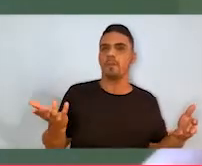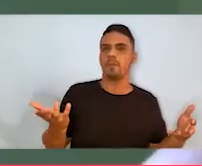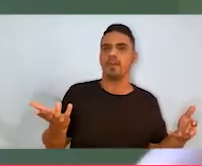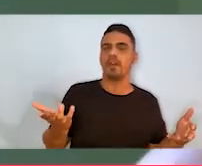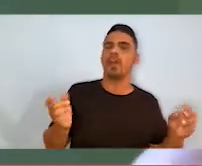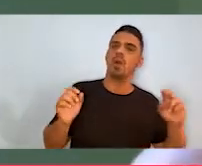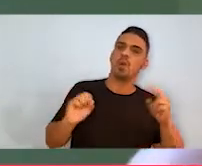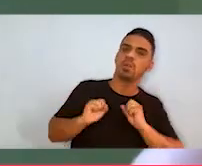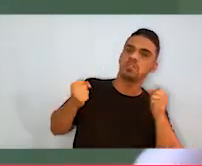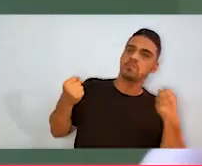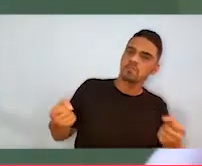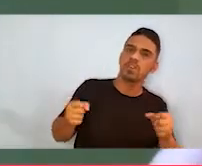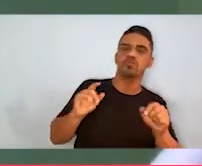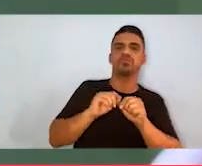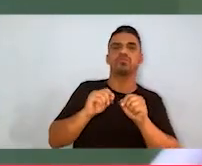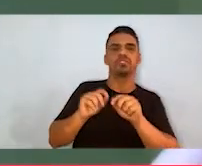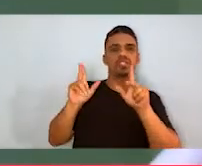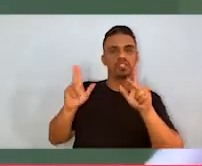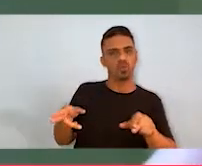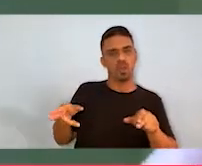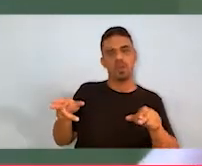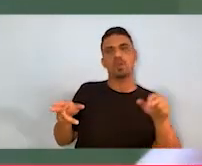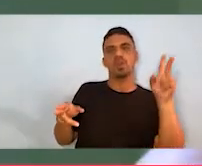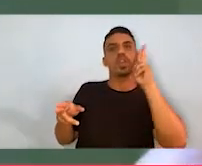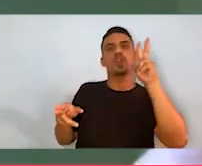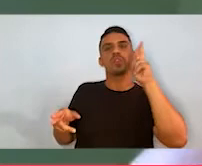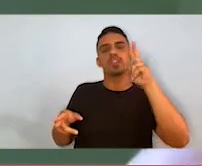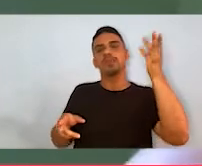aquele empenho em fazer algo daquele estilo.